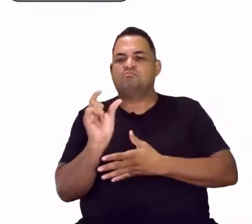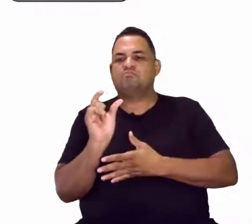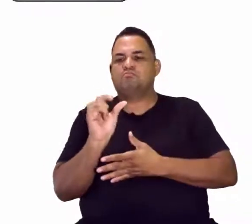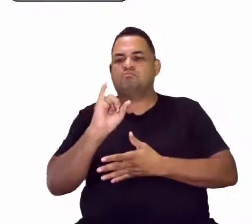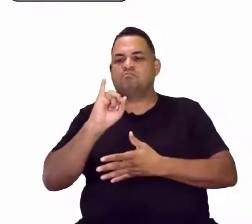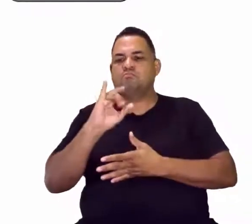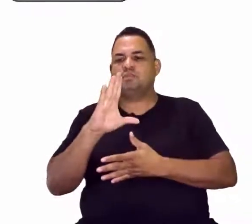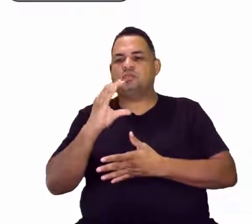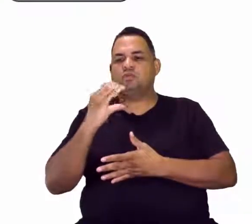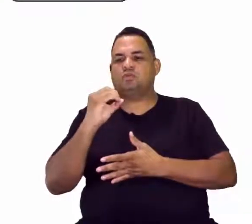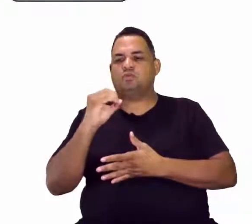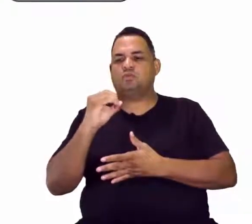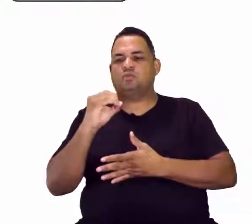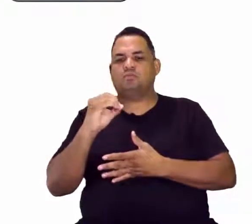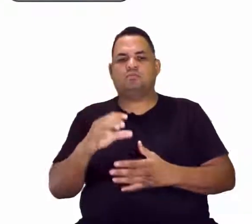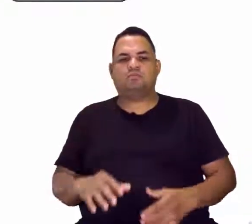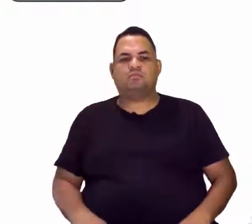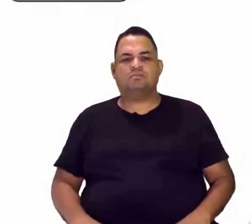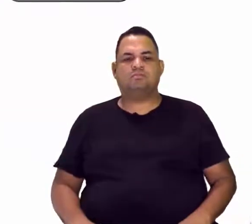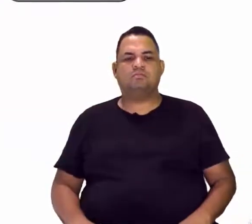ico. Vamos olhar aqui, ó.